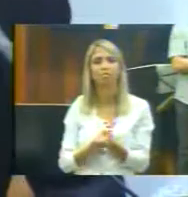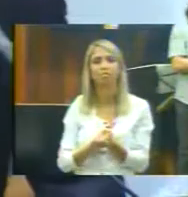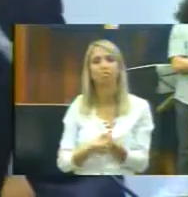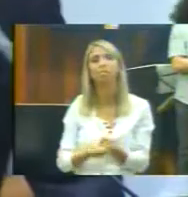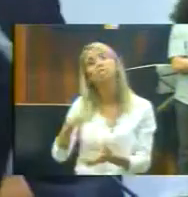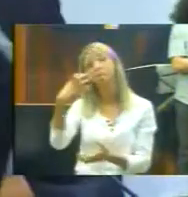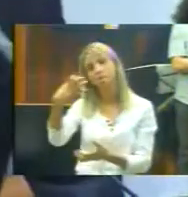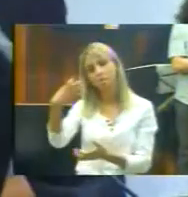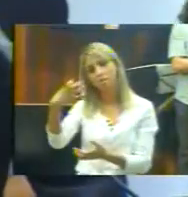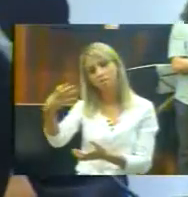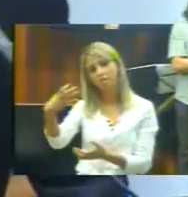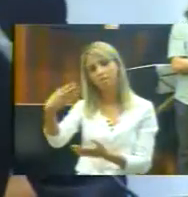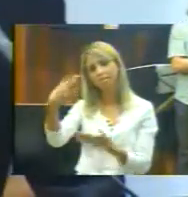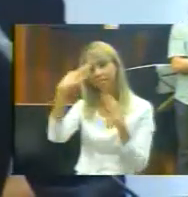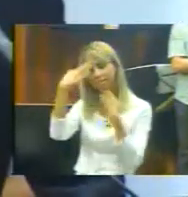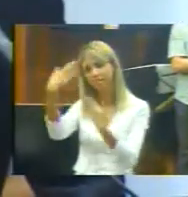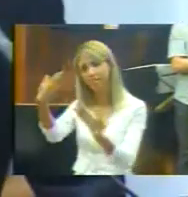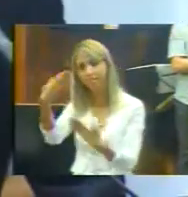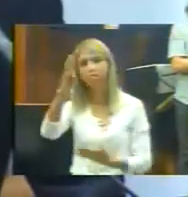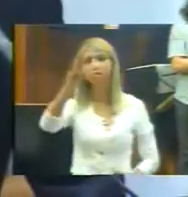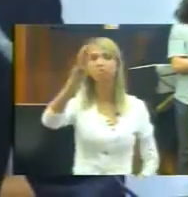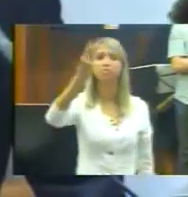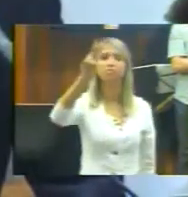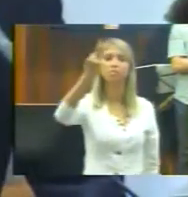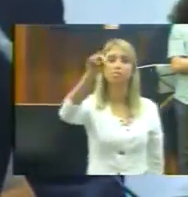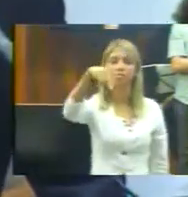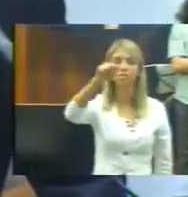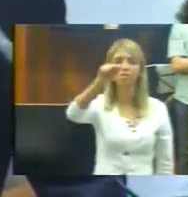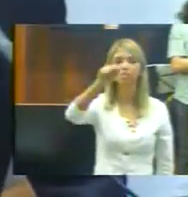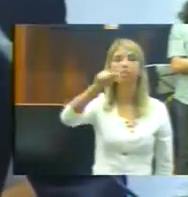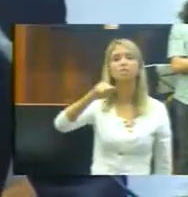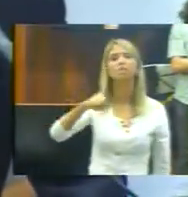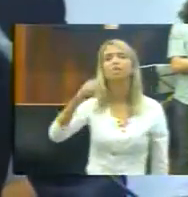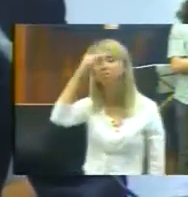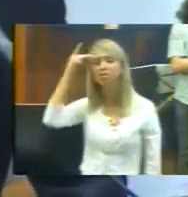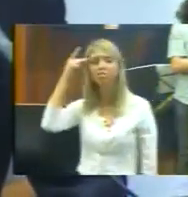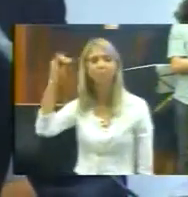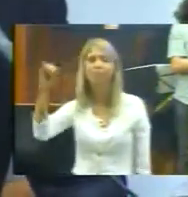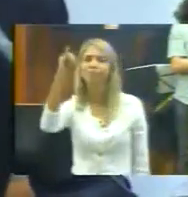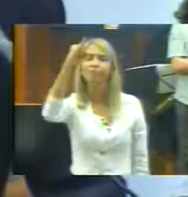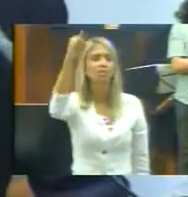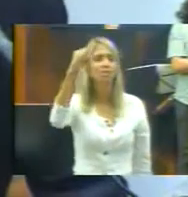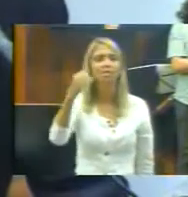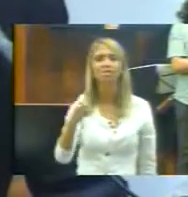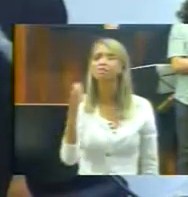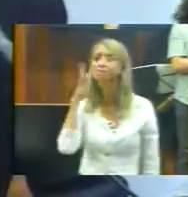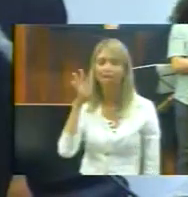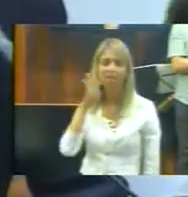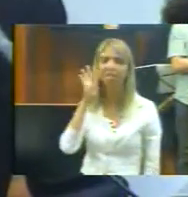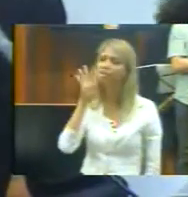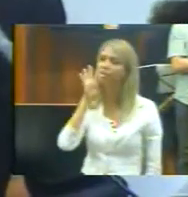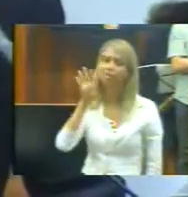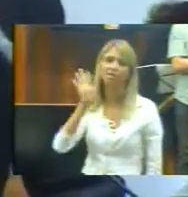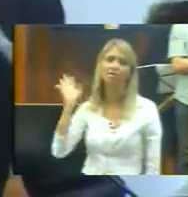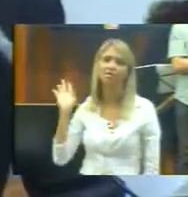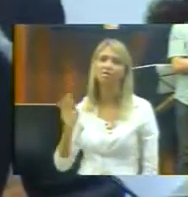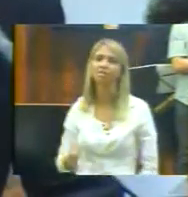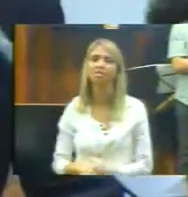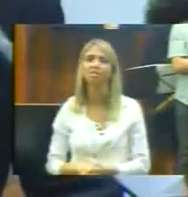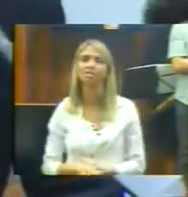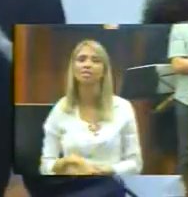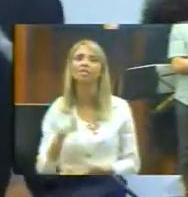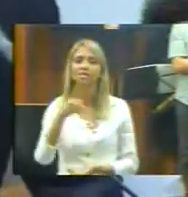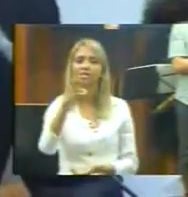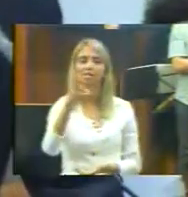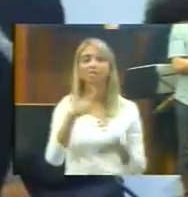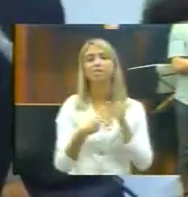Bruna, secretária do presidente Aquiles Barreto, pessoa finíssima, muito gente boa. Nos guiou nesse